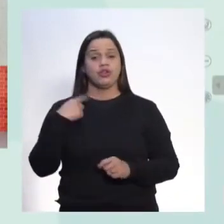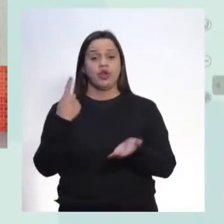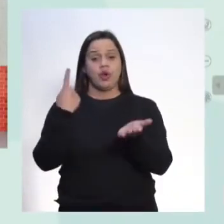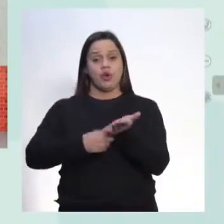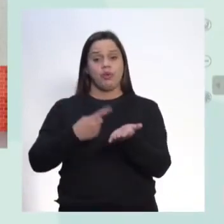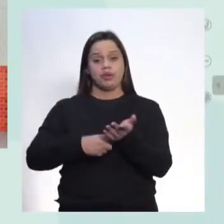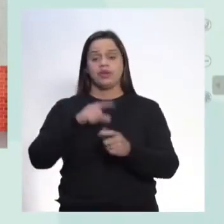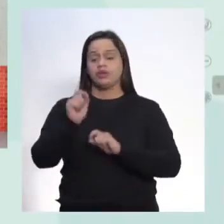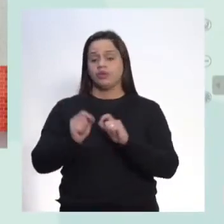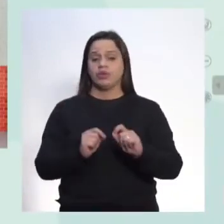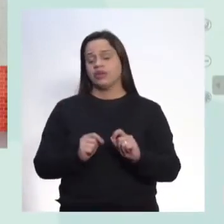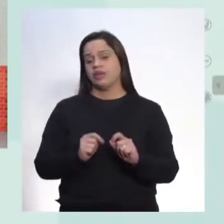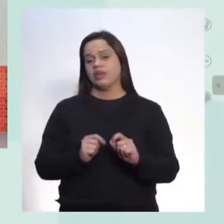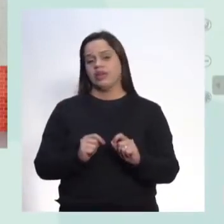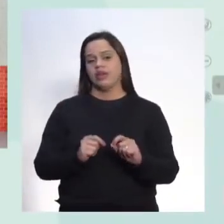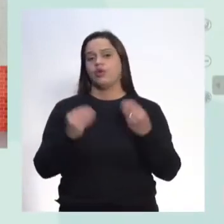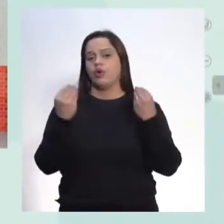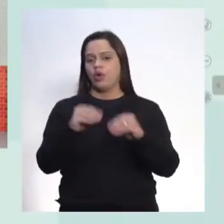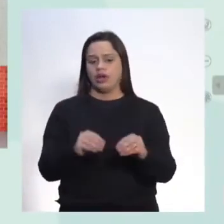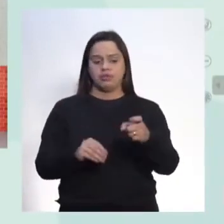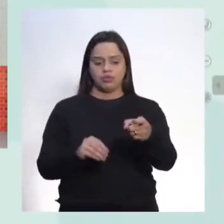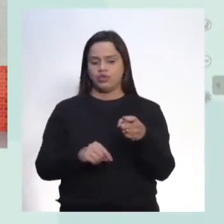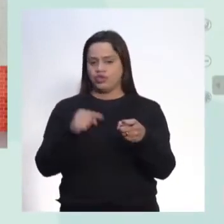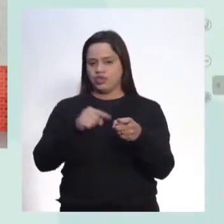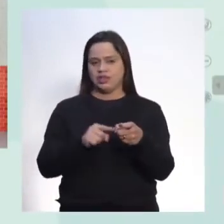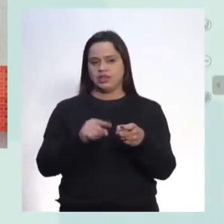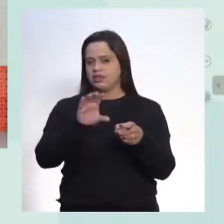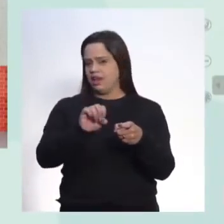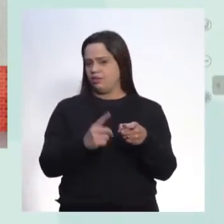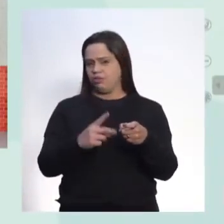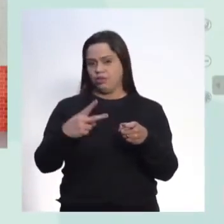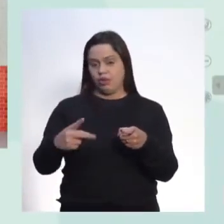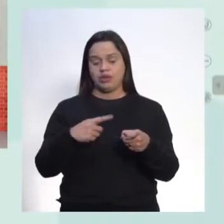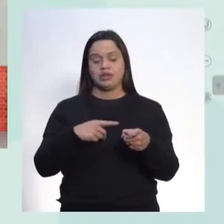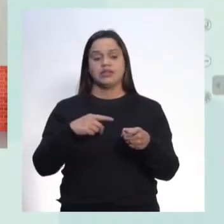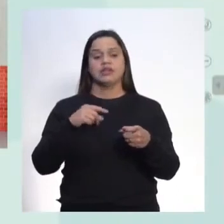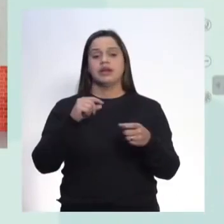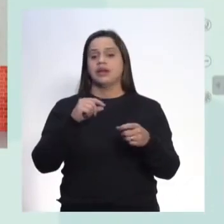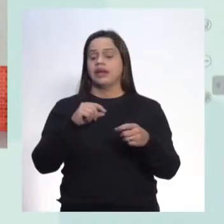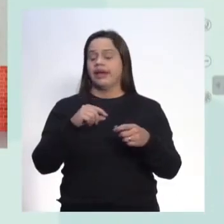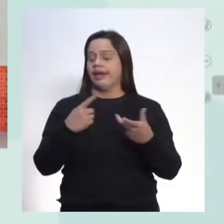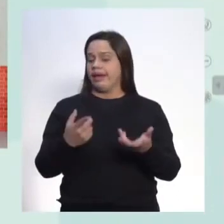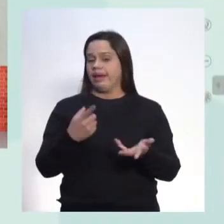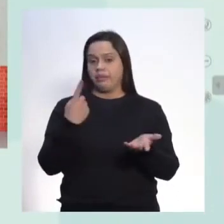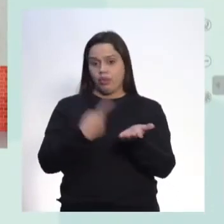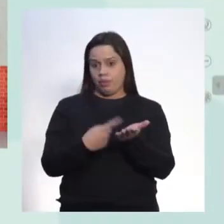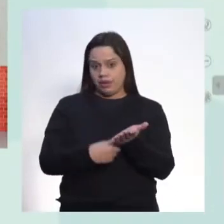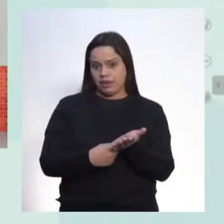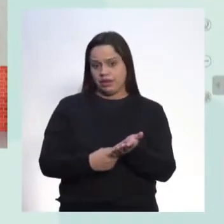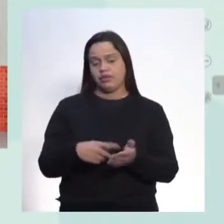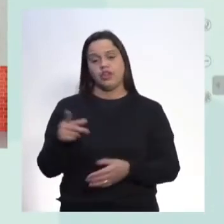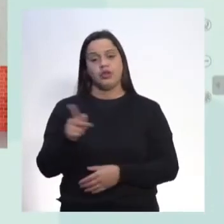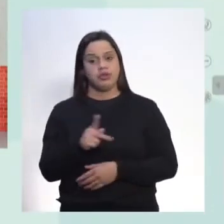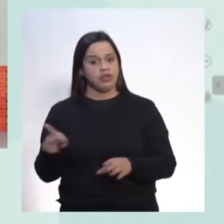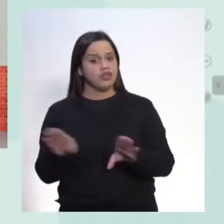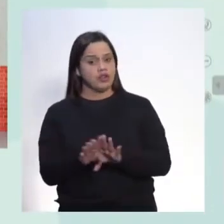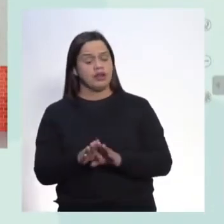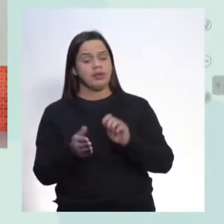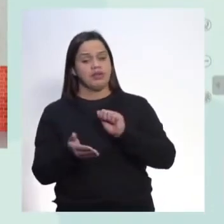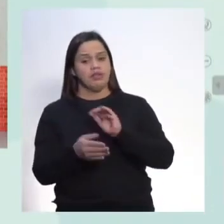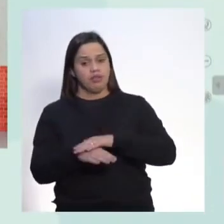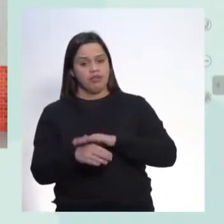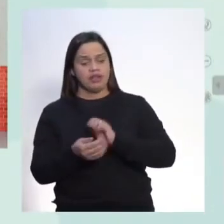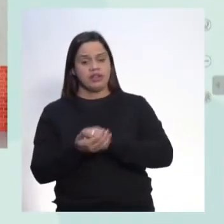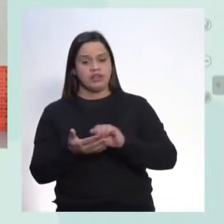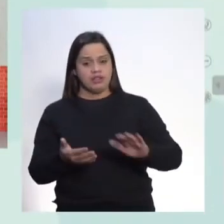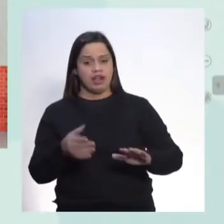que nós aqui lançamos esses valores, né, aleatoriamente, né, mas proposital, e os professores de vocês, quando for fazer essa atividade,